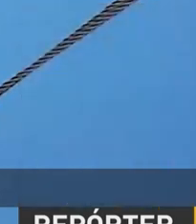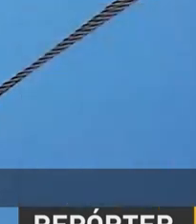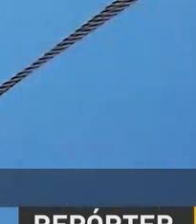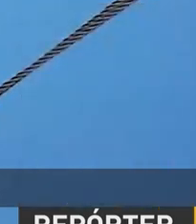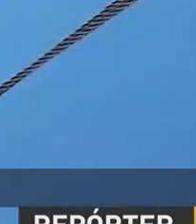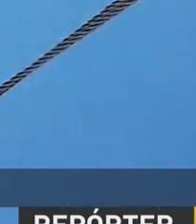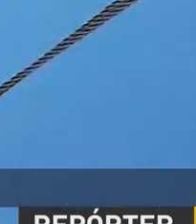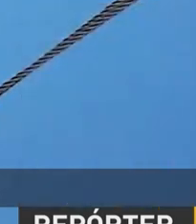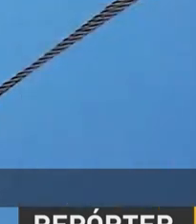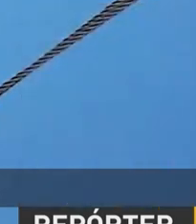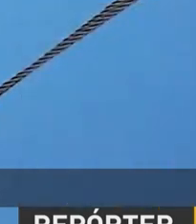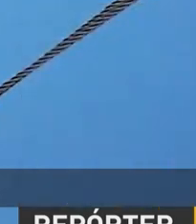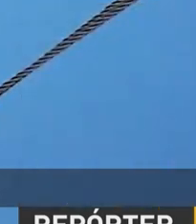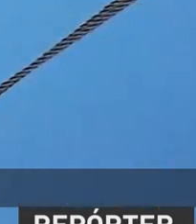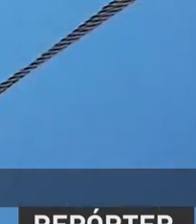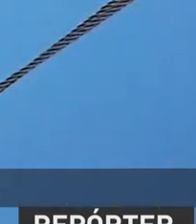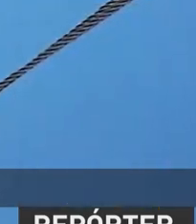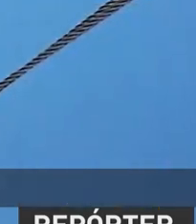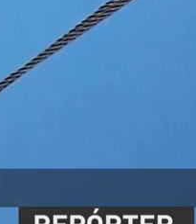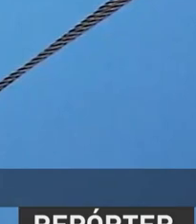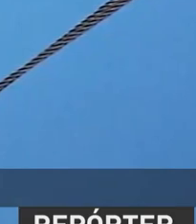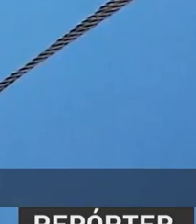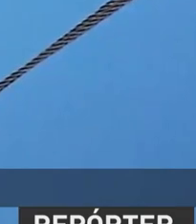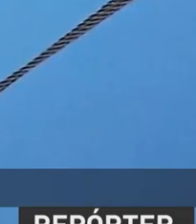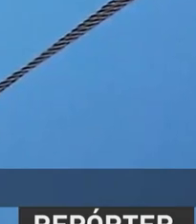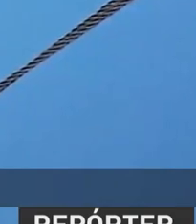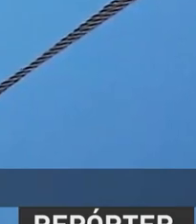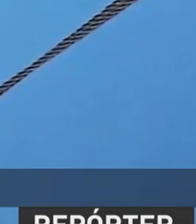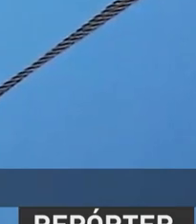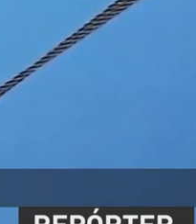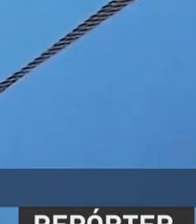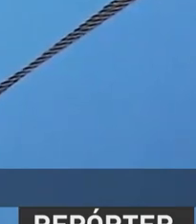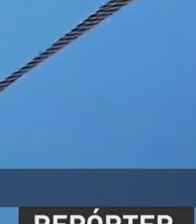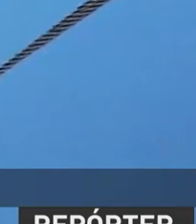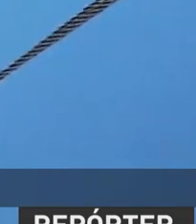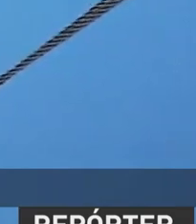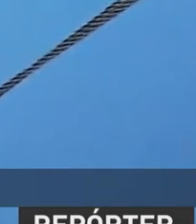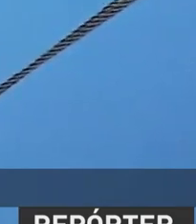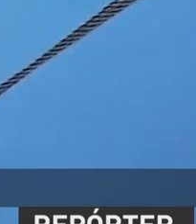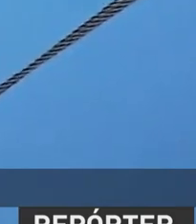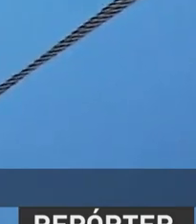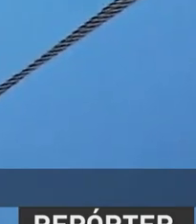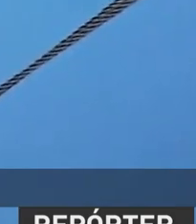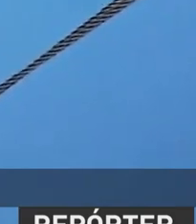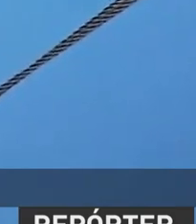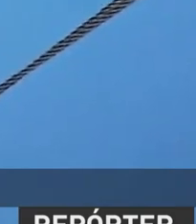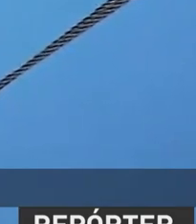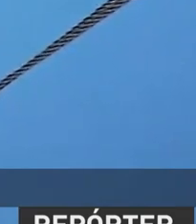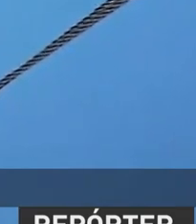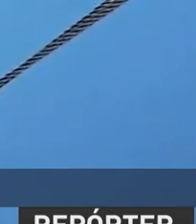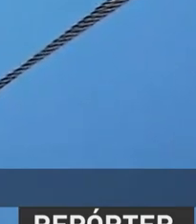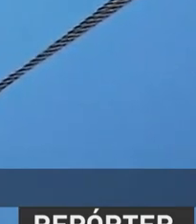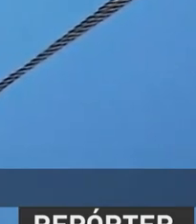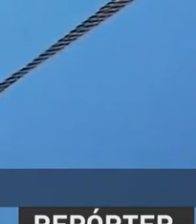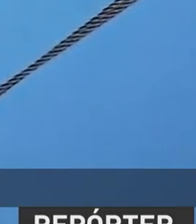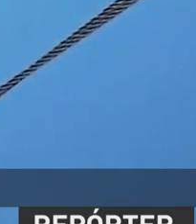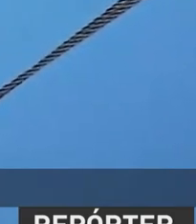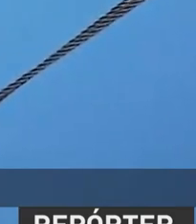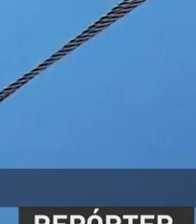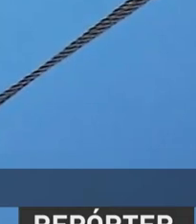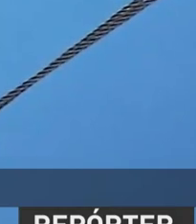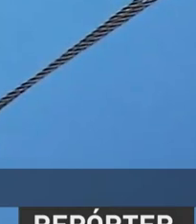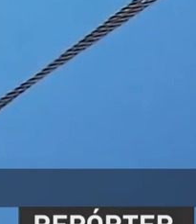pode uno conseguir um trabalho, de que pode ajudar a sua família, de que, se Deus lo permite, pode